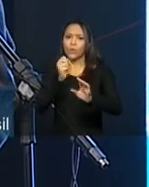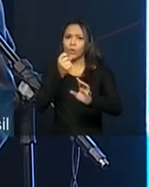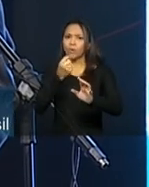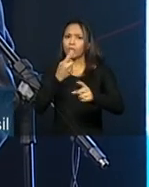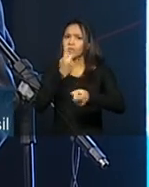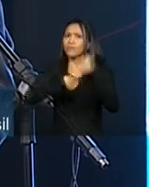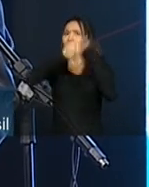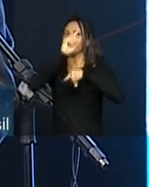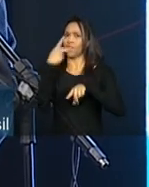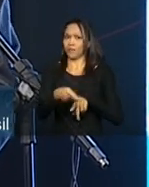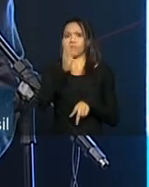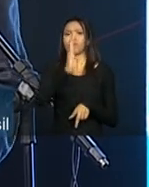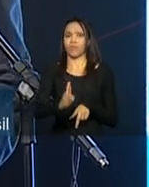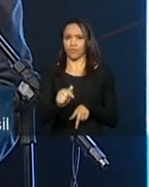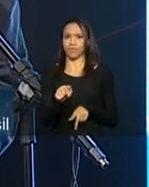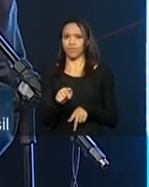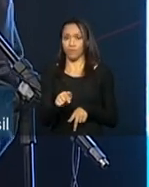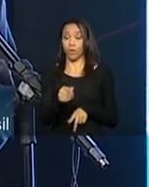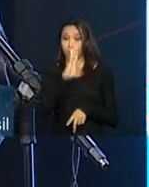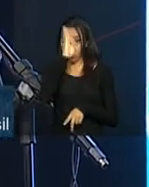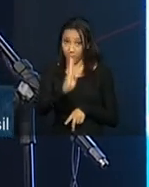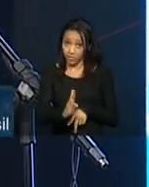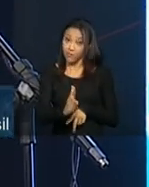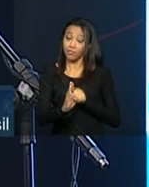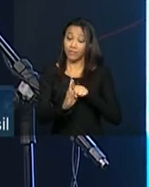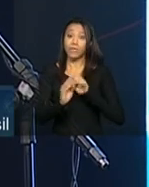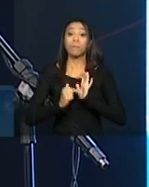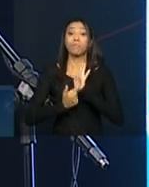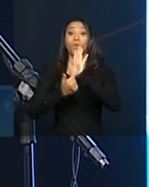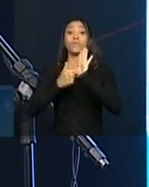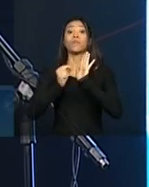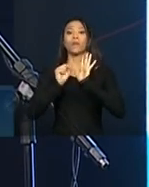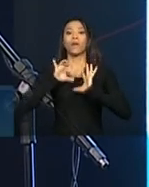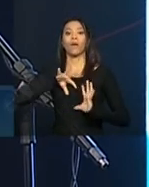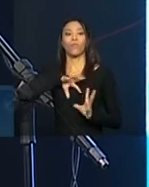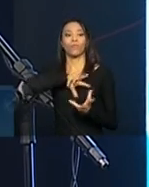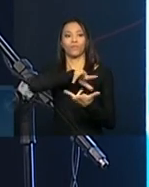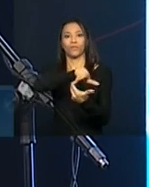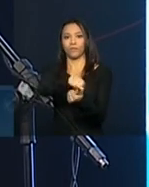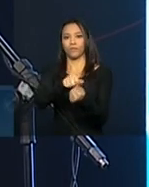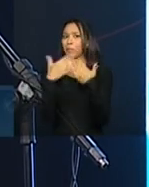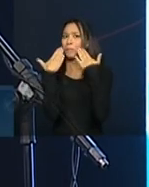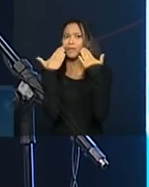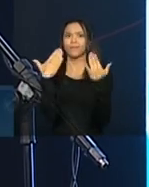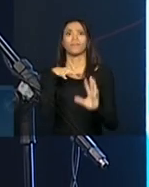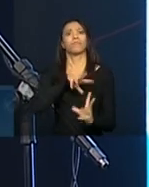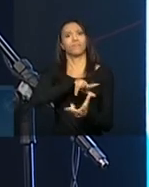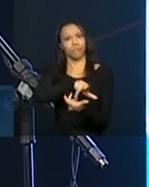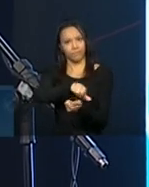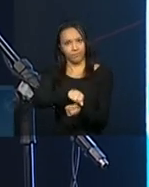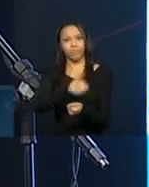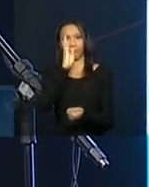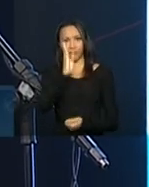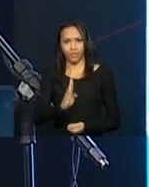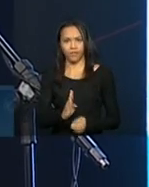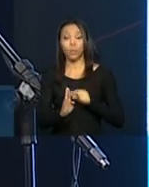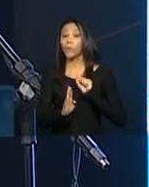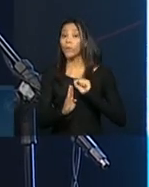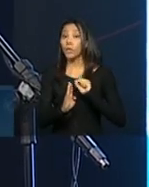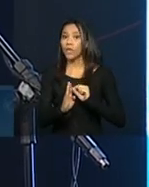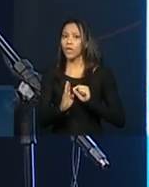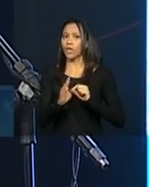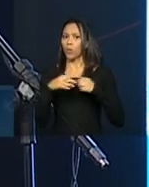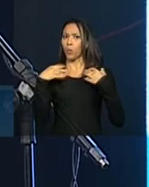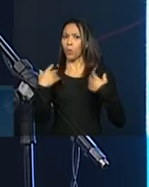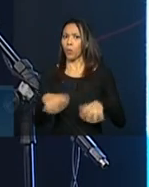Brasil. Porque o Brasil tem mostrado ao mundo que, com um forte nível